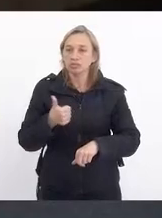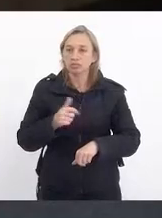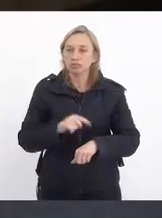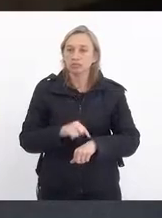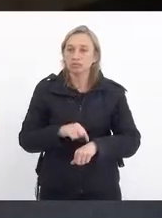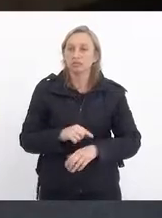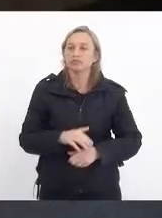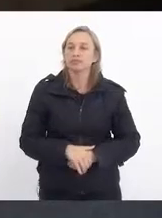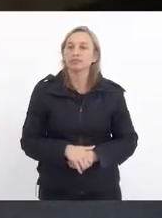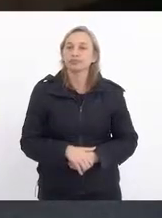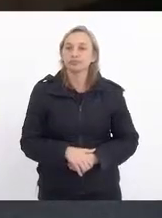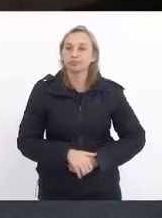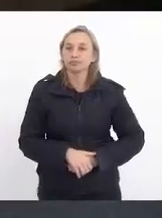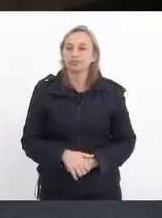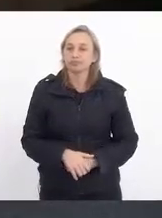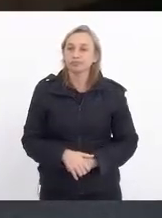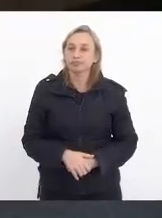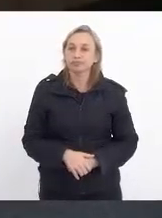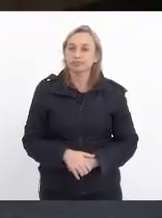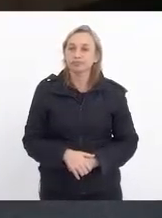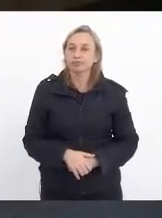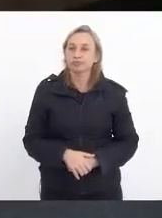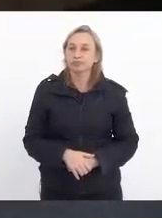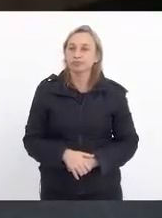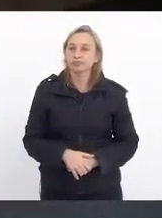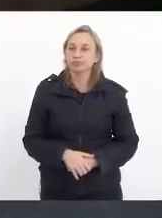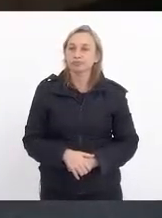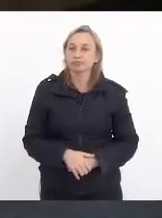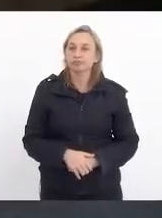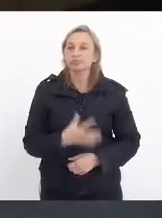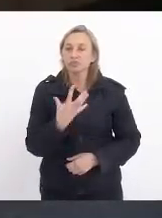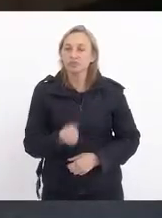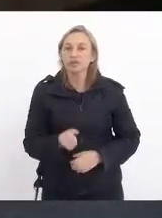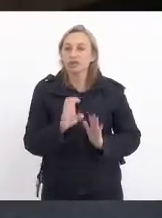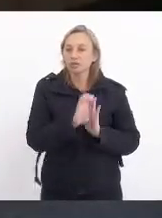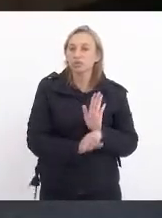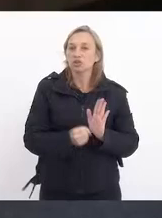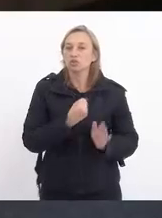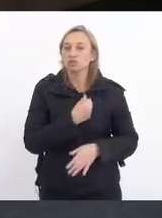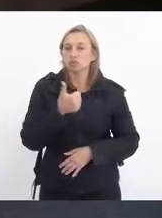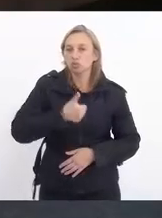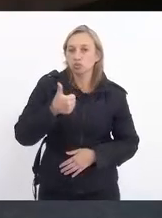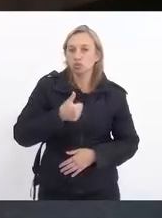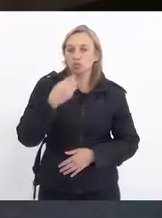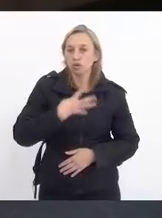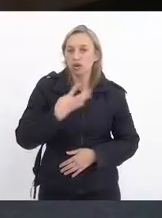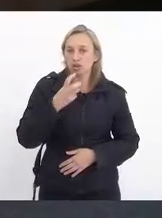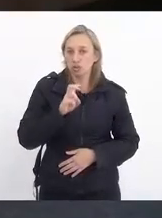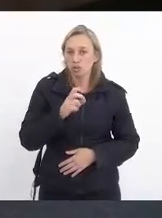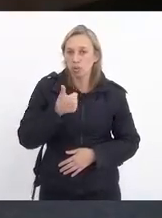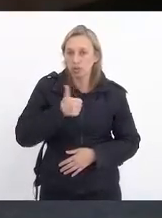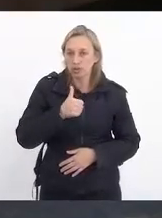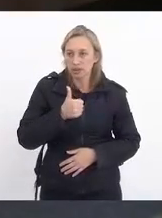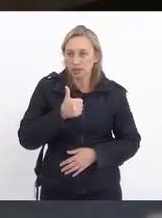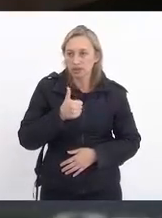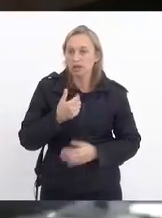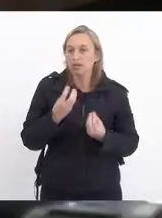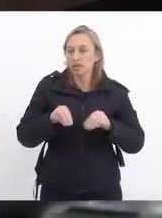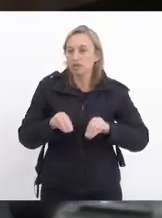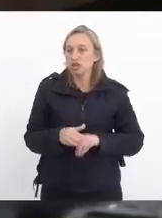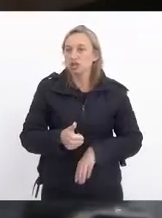é o parecer é favorável assim - 14 e 11